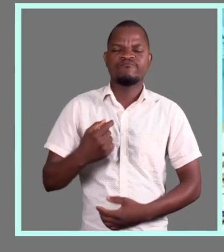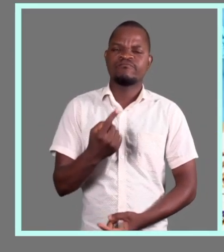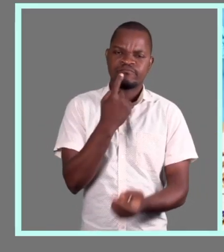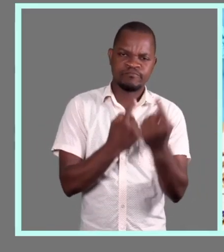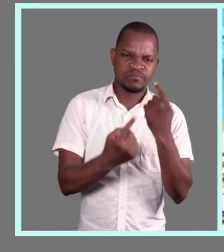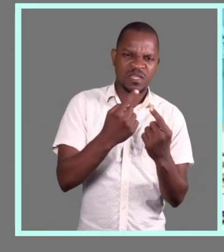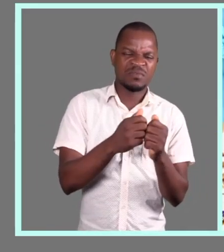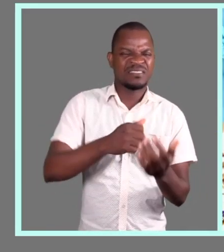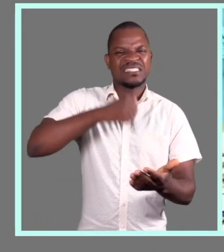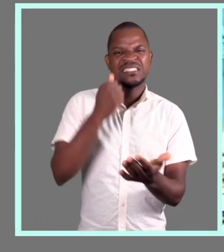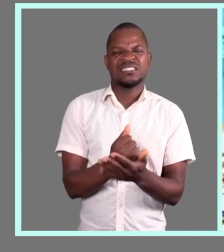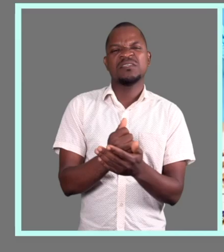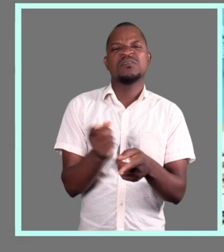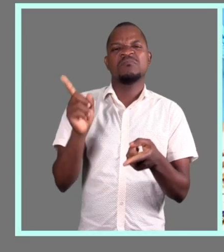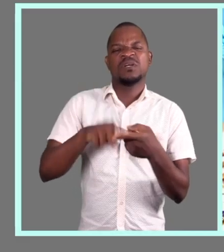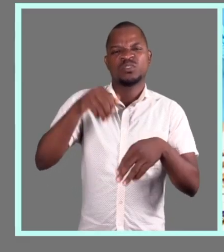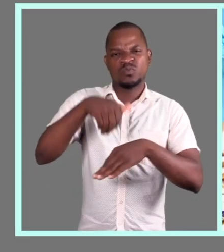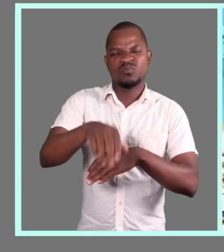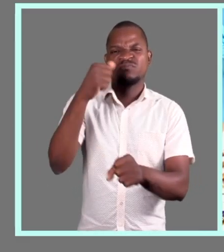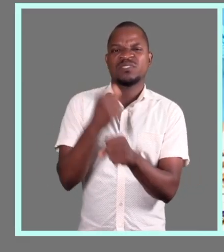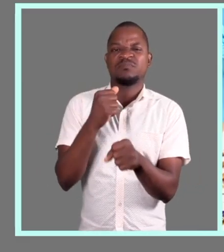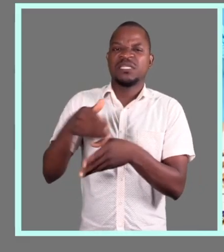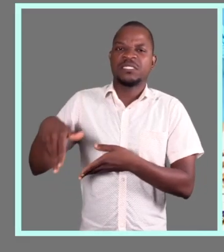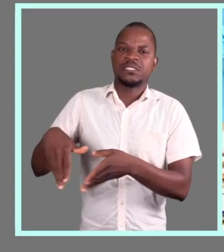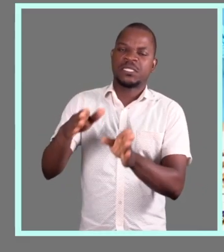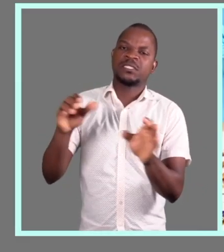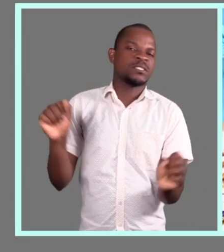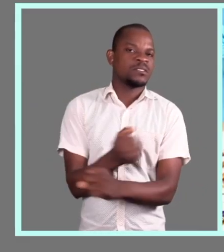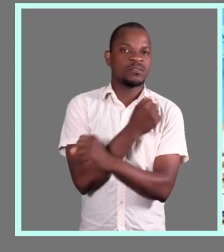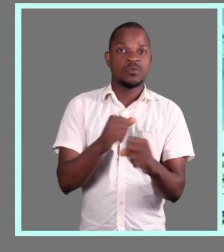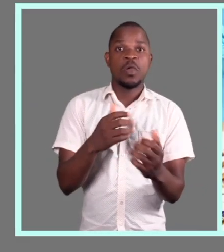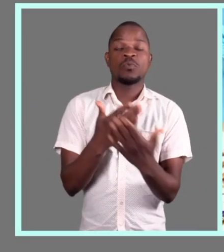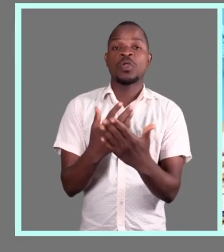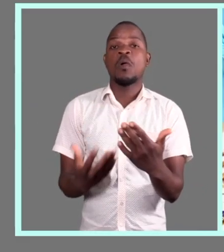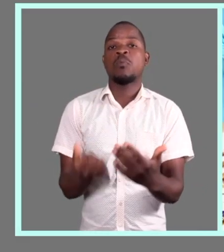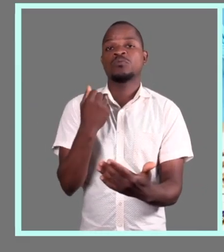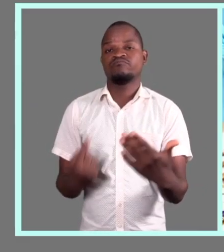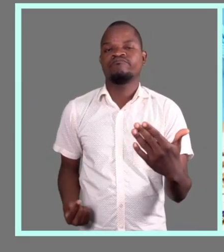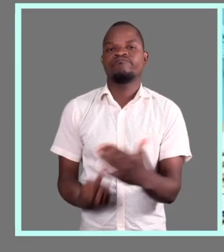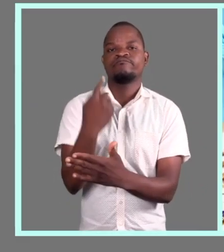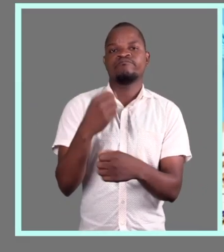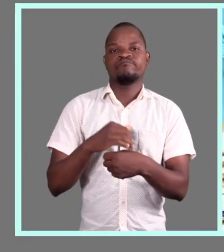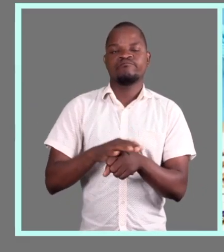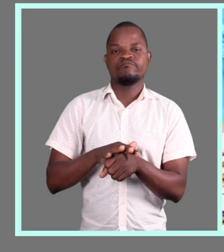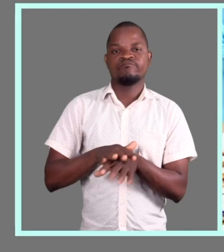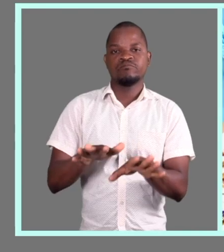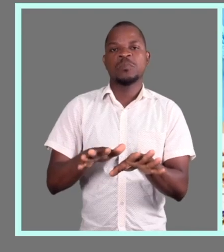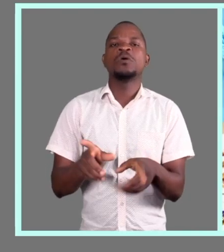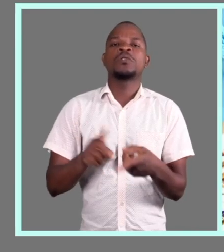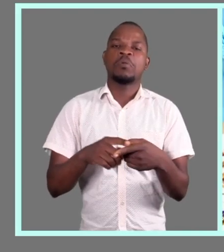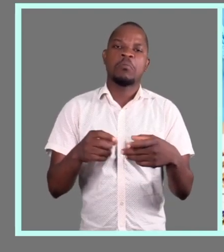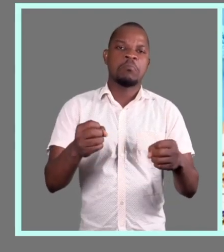não dava eu ficar na estrada, porque às vezes eu trazia a doença aqui em casa, vir contaminar